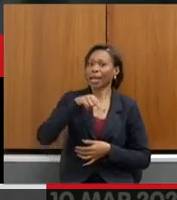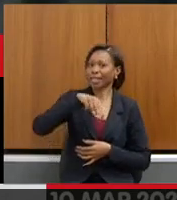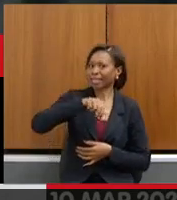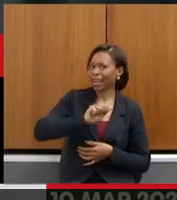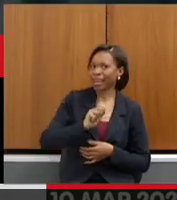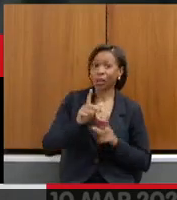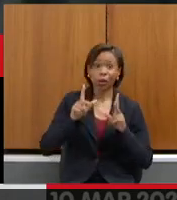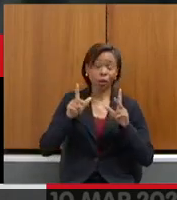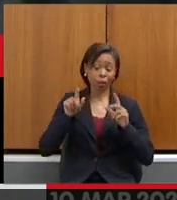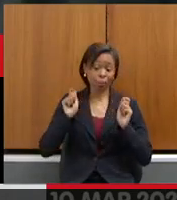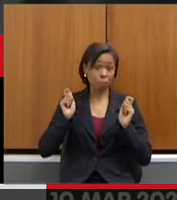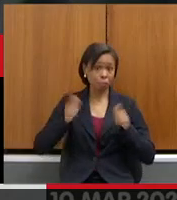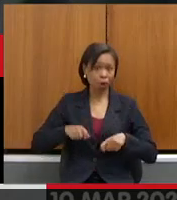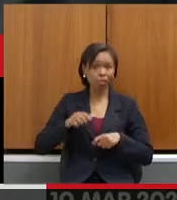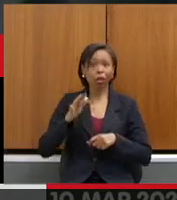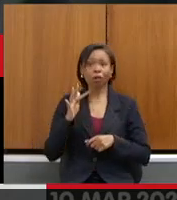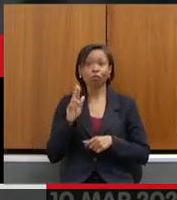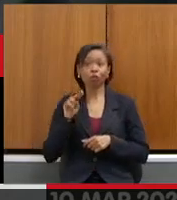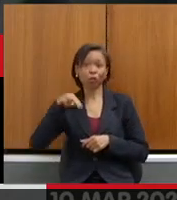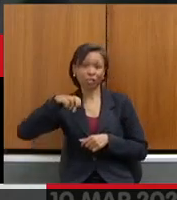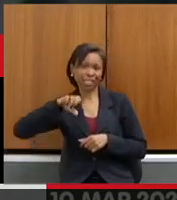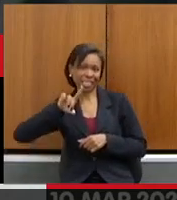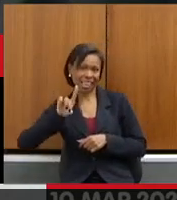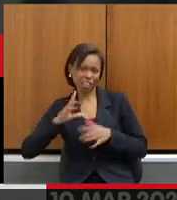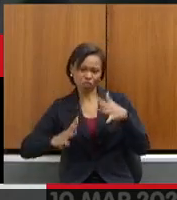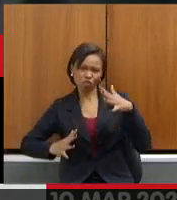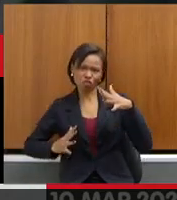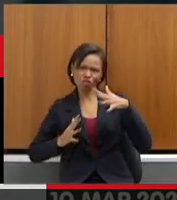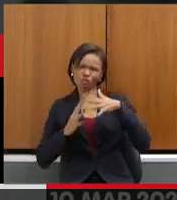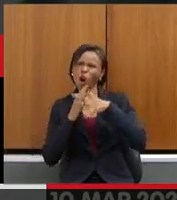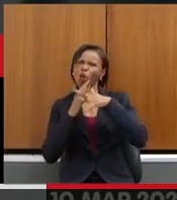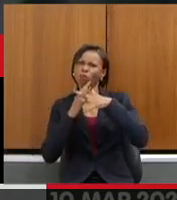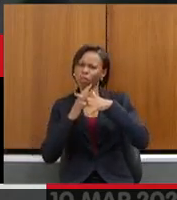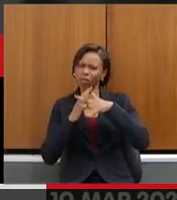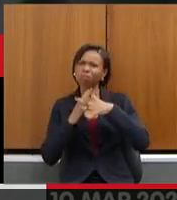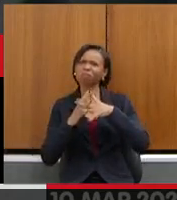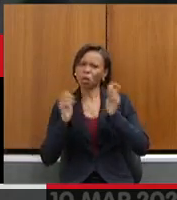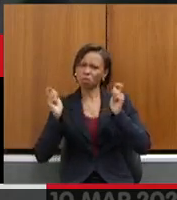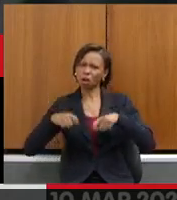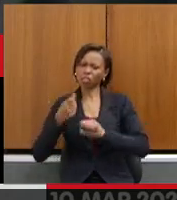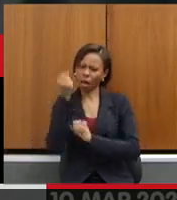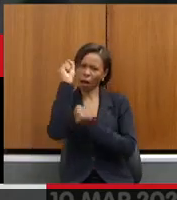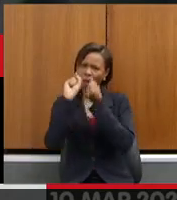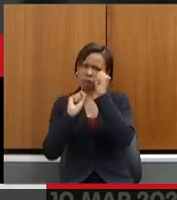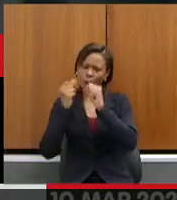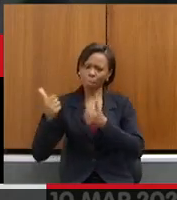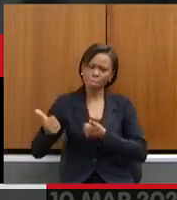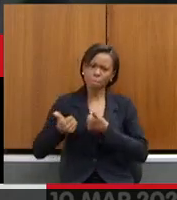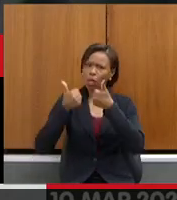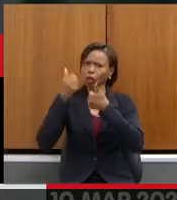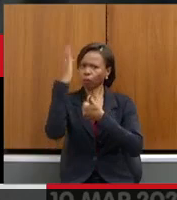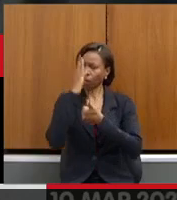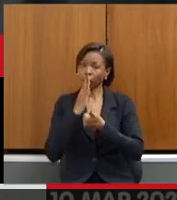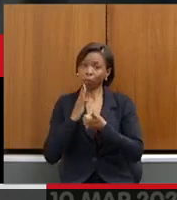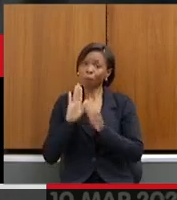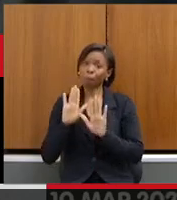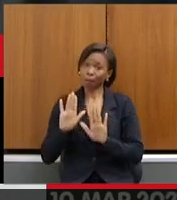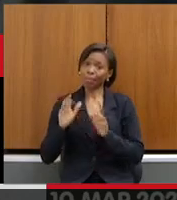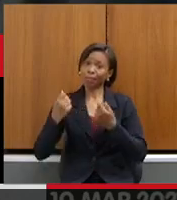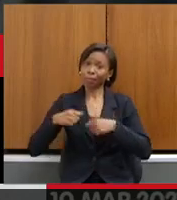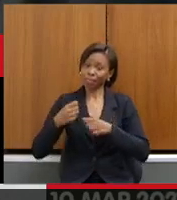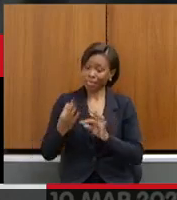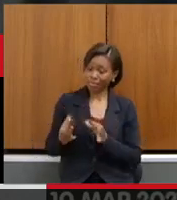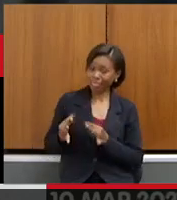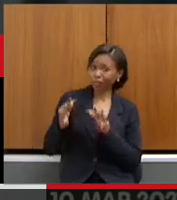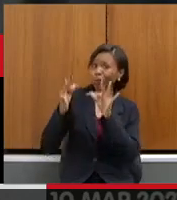Aí sim igual o seu deseja sendo top de linha sendo uma das fábricas melhores do Brasil uma com alta tecnologia agregada ou